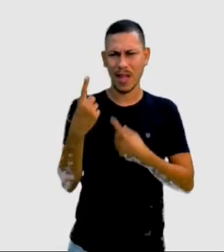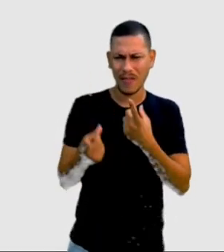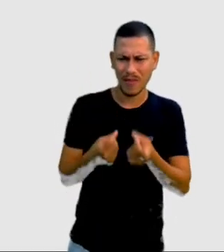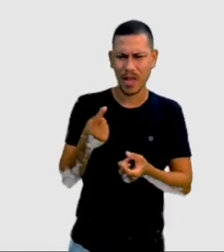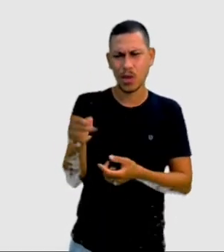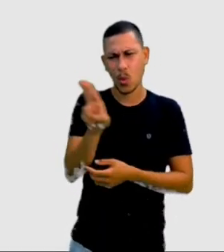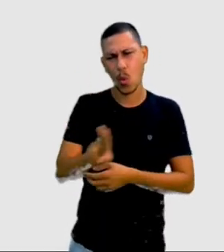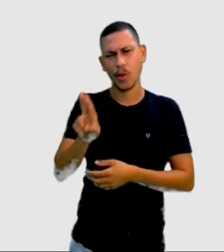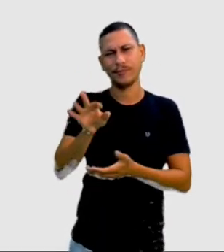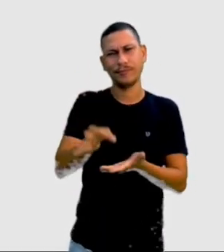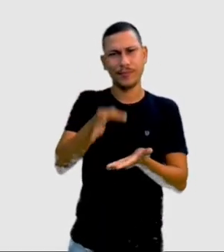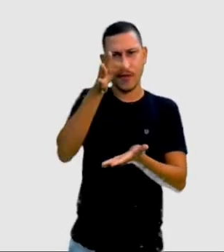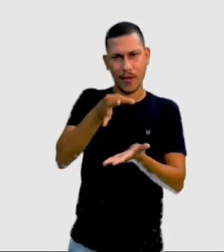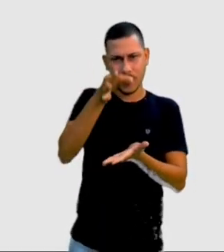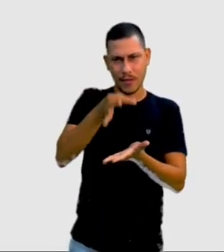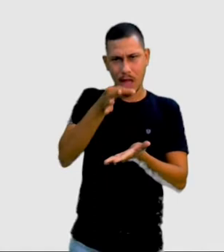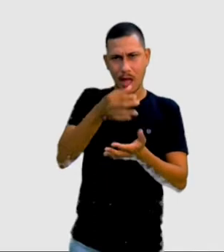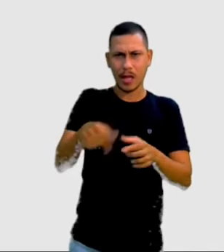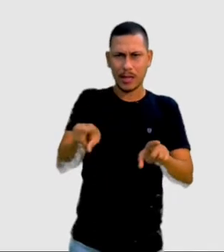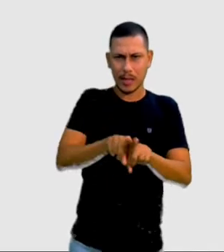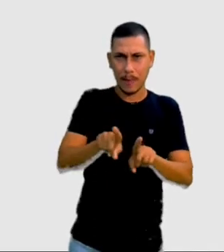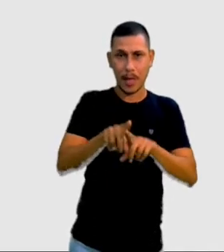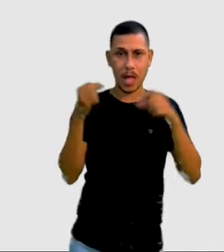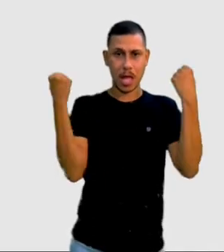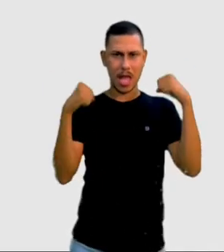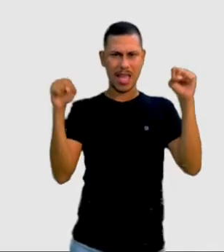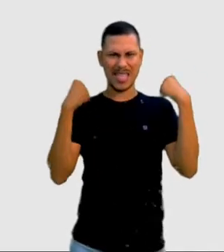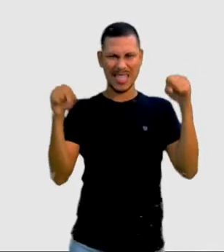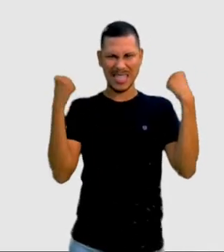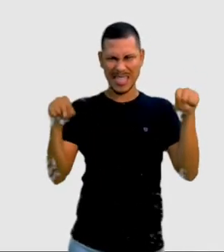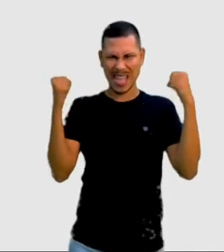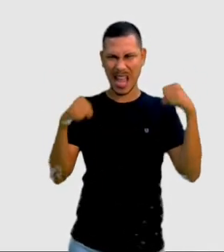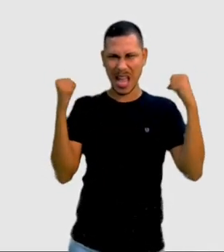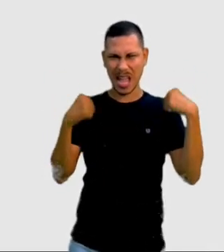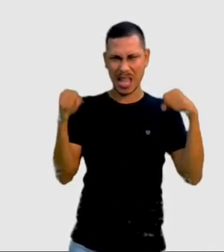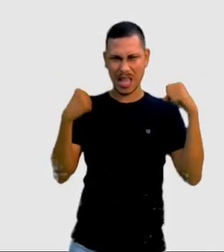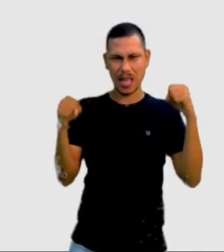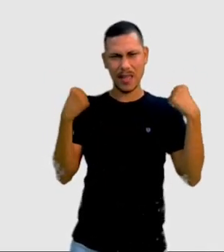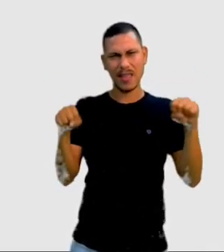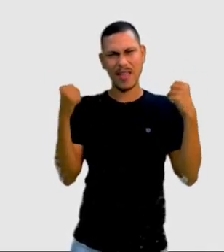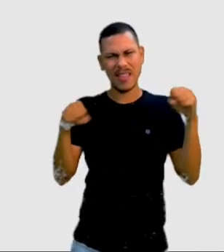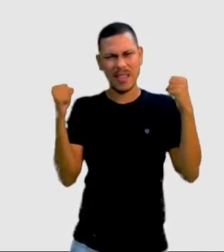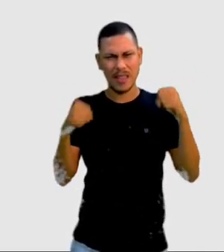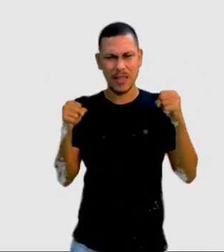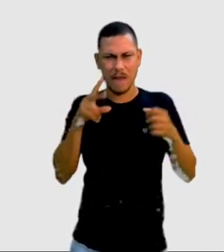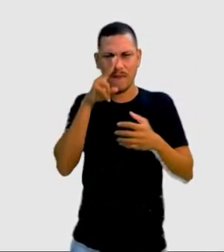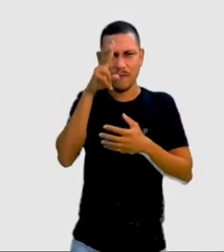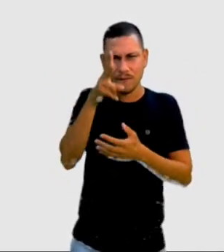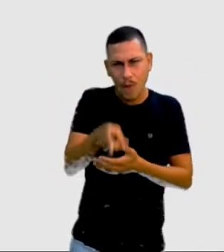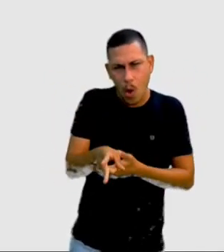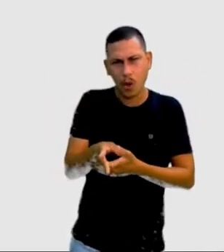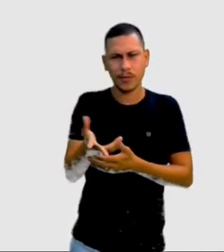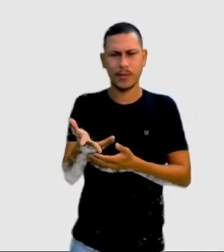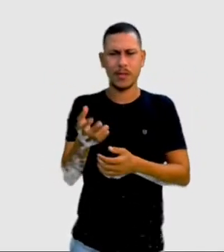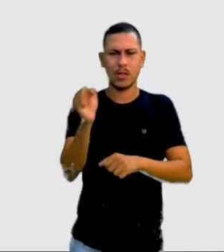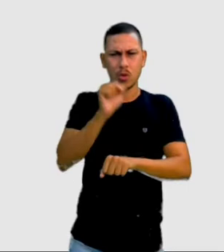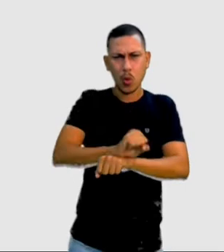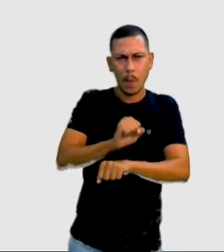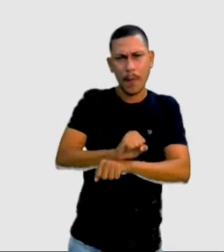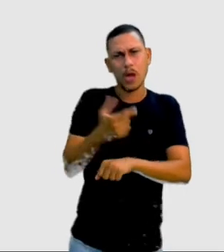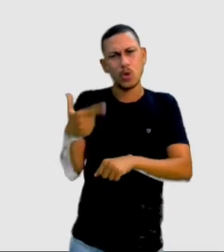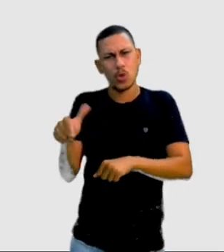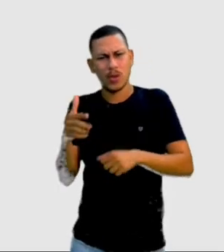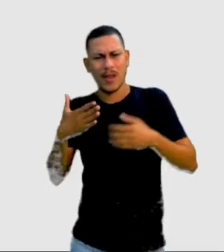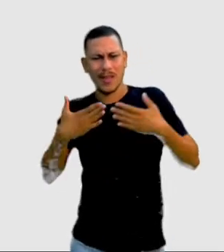como chás, né? Exercícios de forma excessiva, tá? Levando ao overtraining, por exemplo,